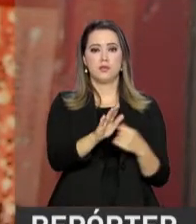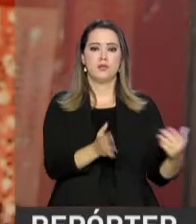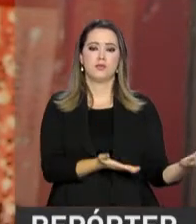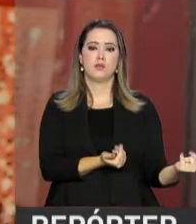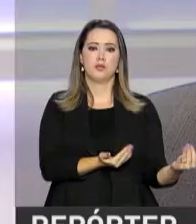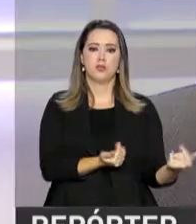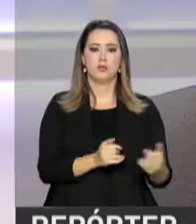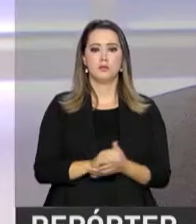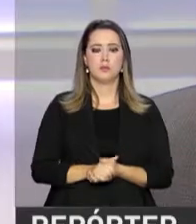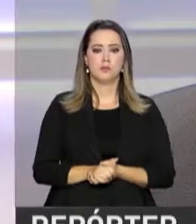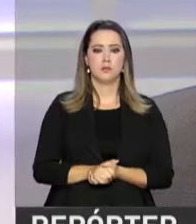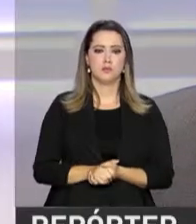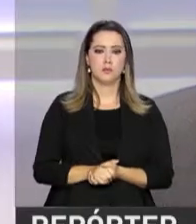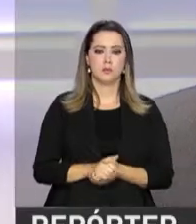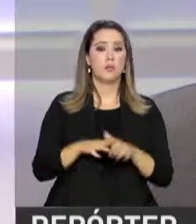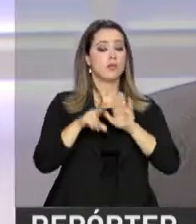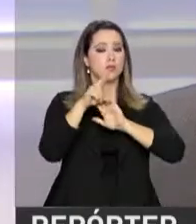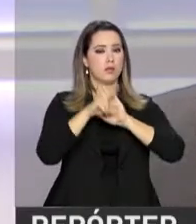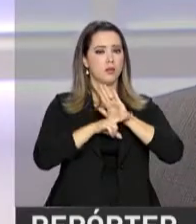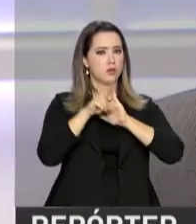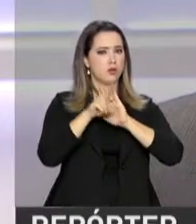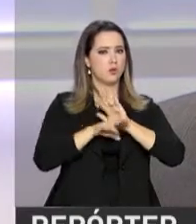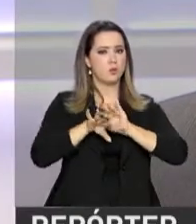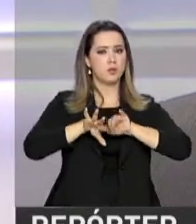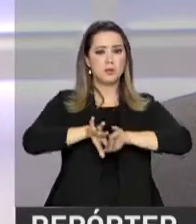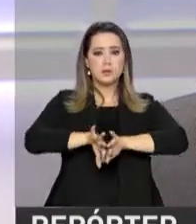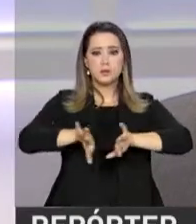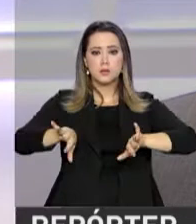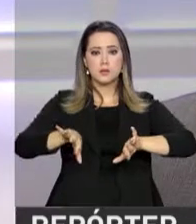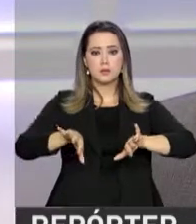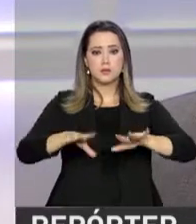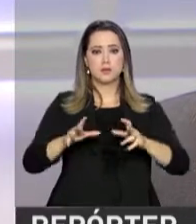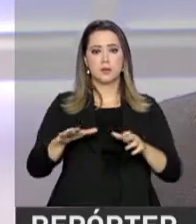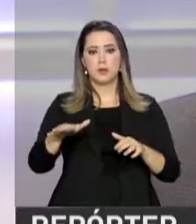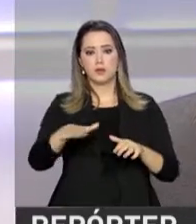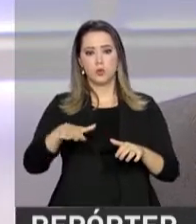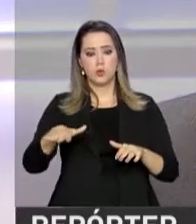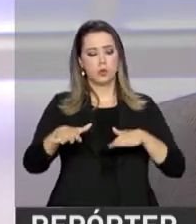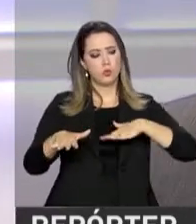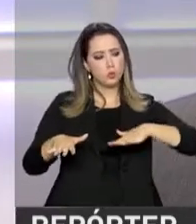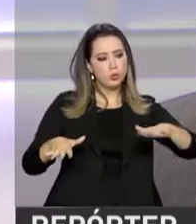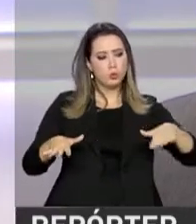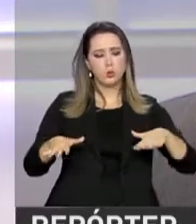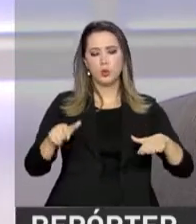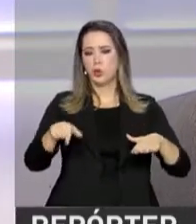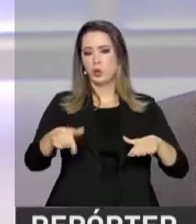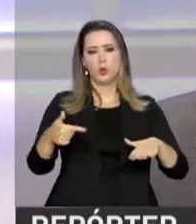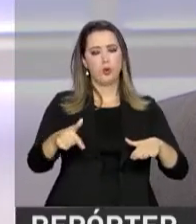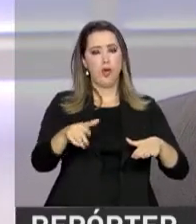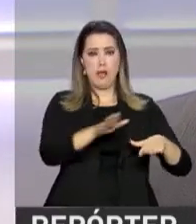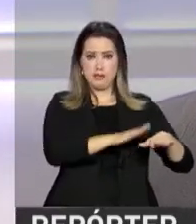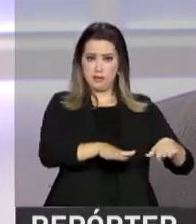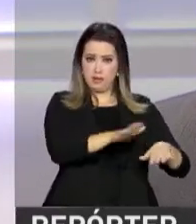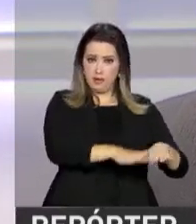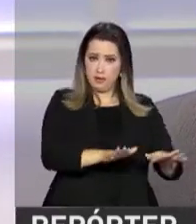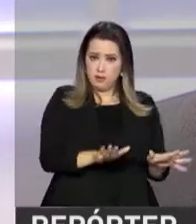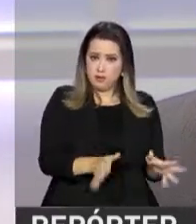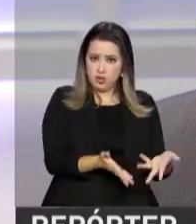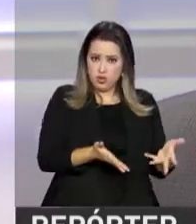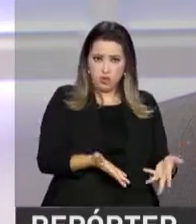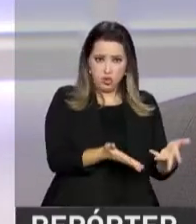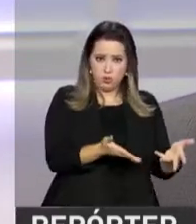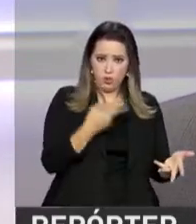adolescentes essa regulamentação vem preparar bem pra que não haja nenhuma nenhum estímulo a essa experimentação